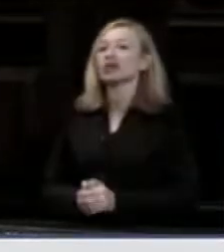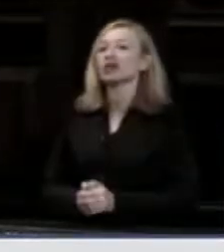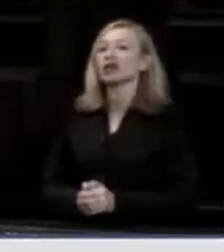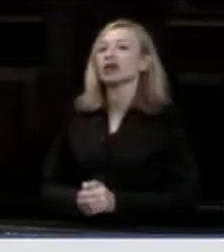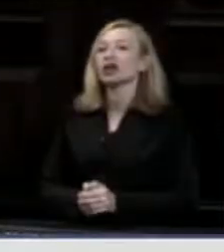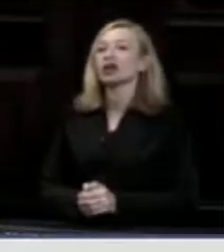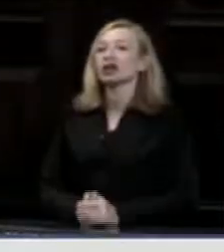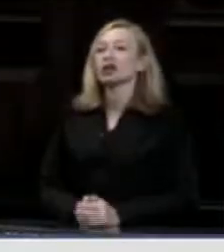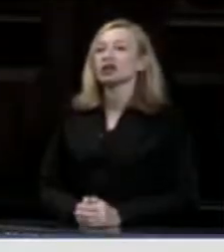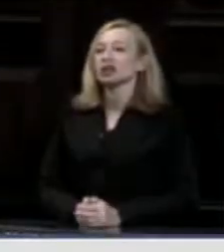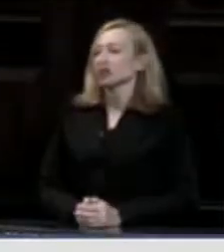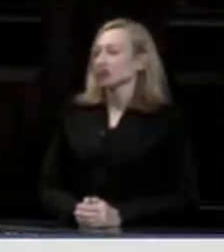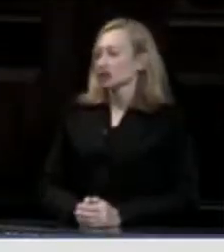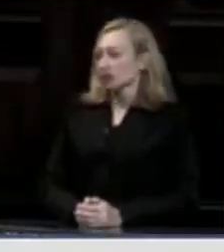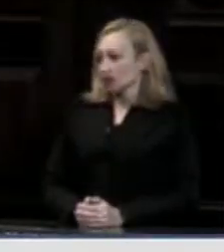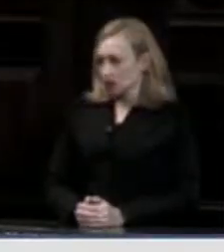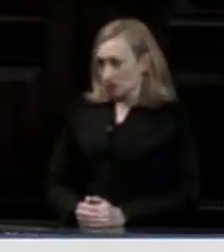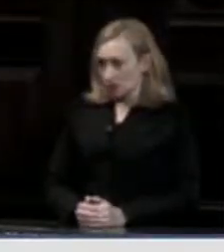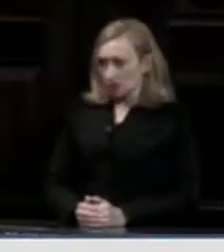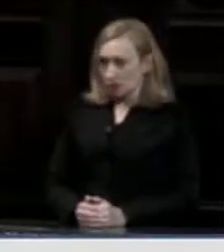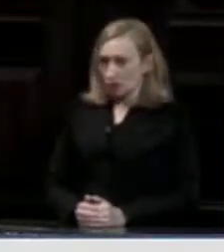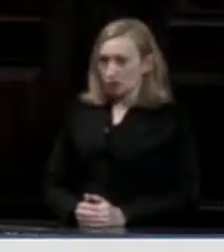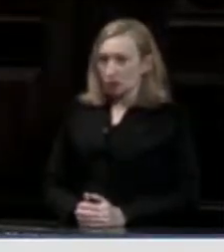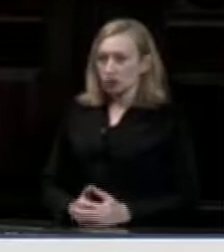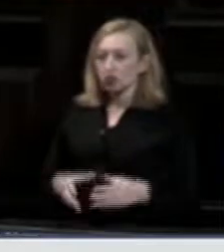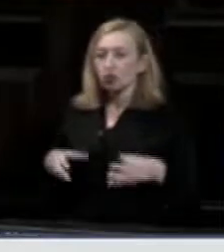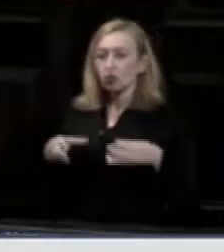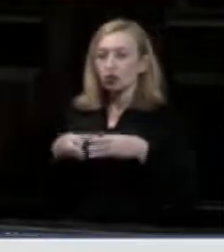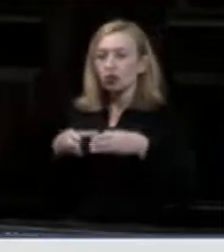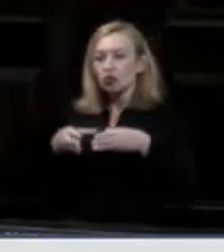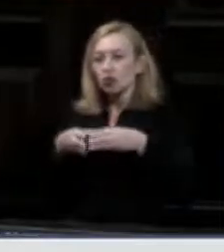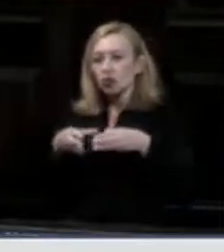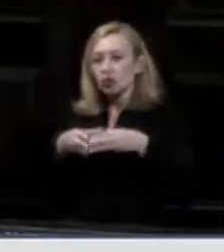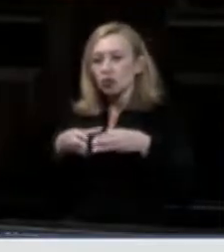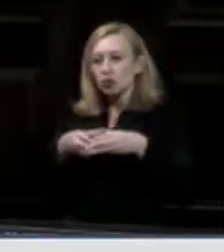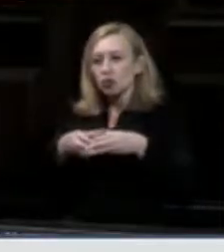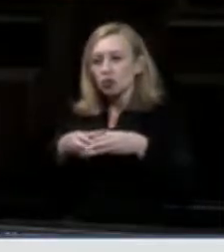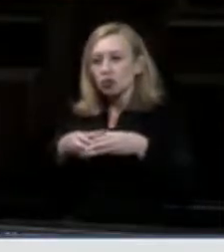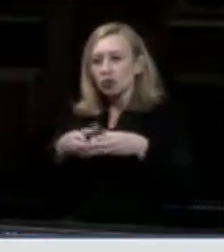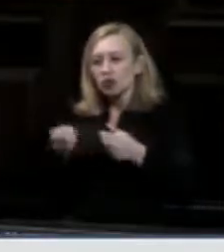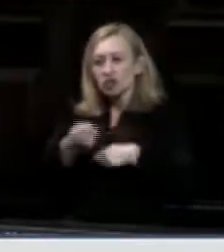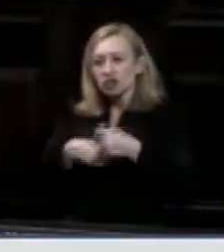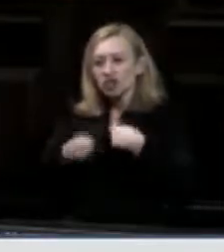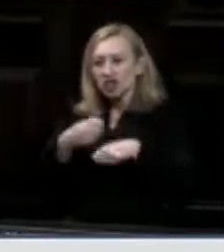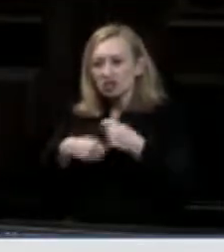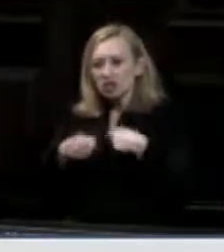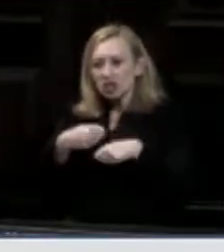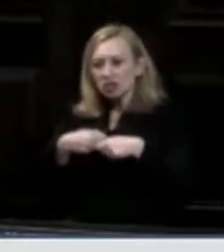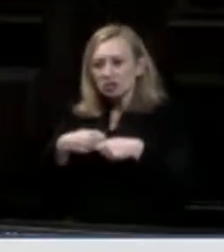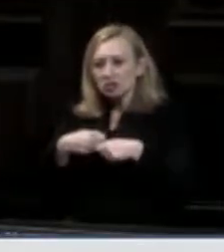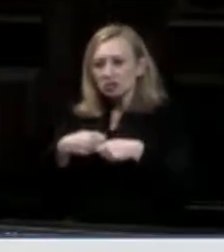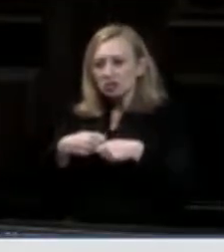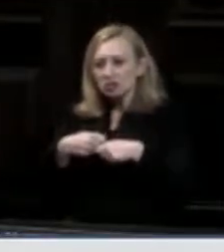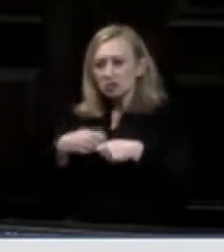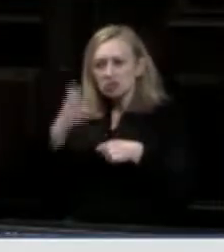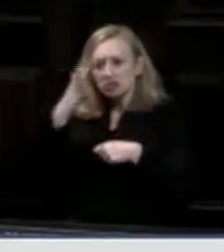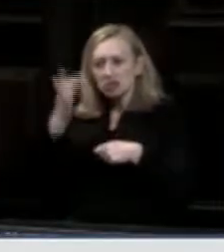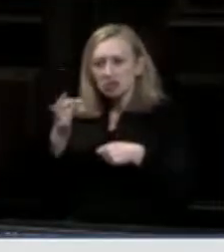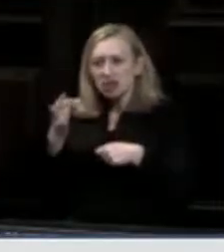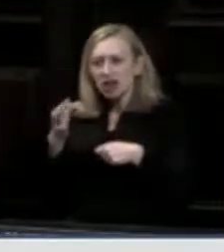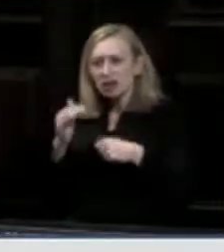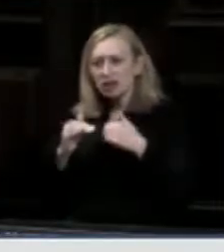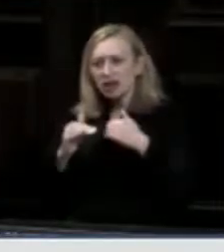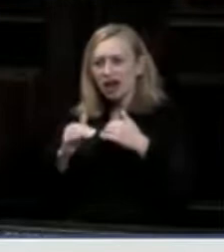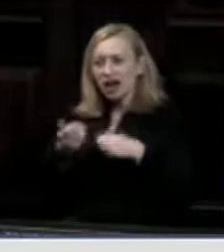Cidadão, a equipe é montada não em função na capacidade de gestão, mas é montada